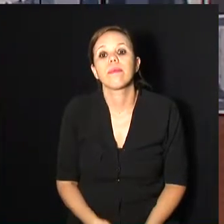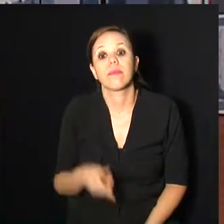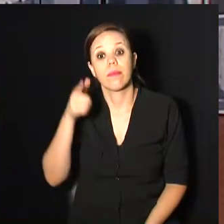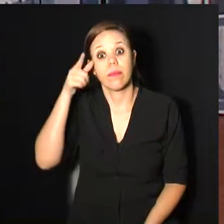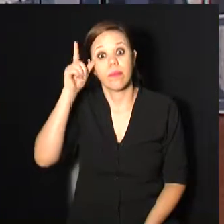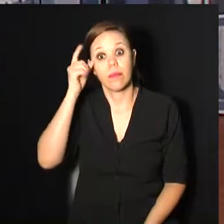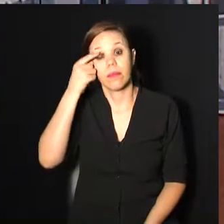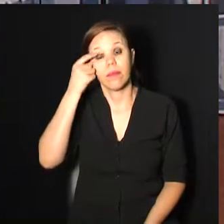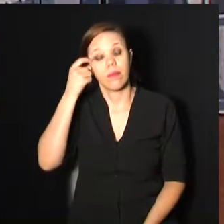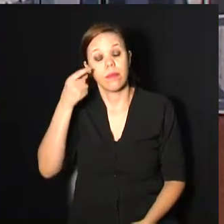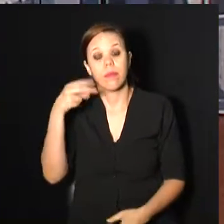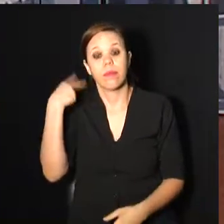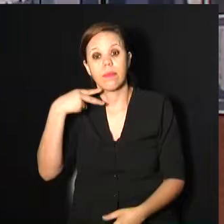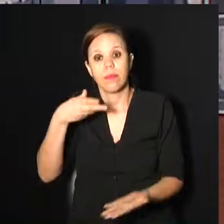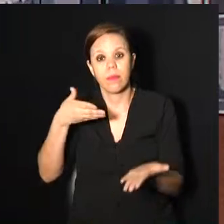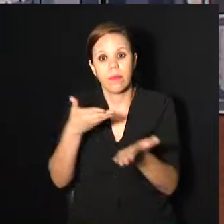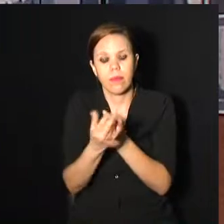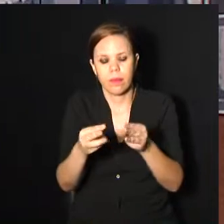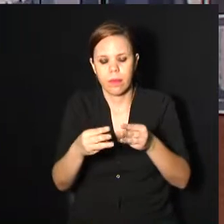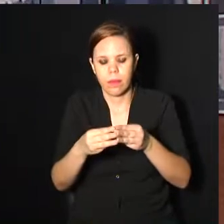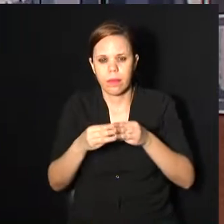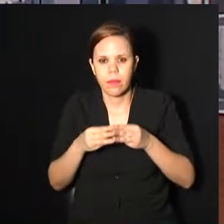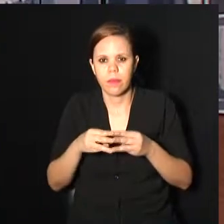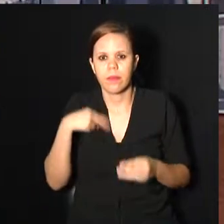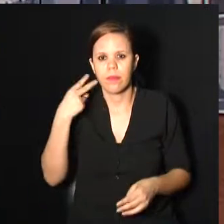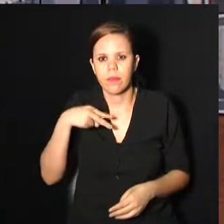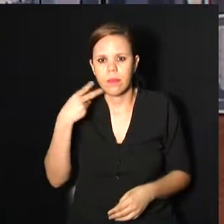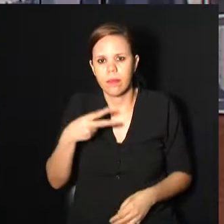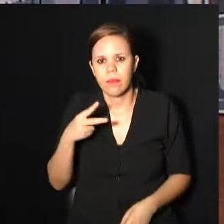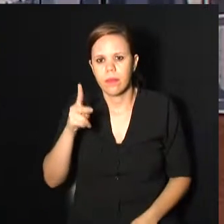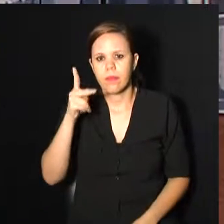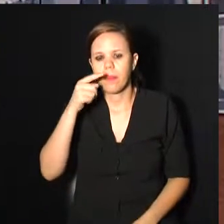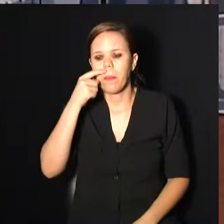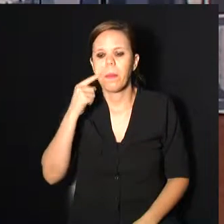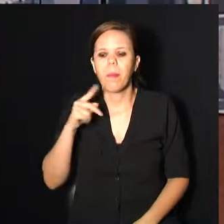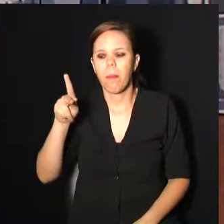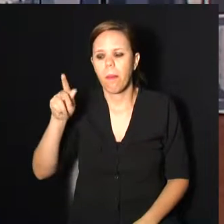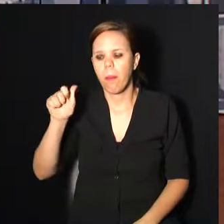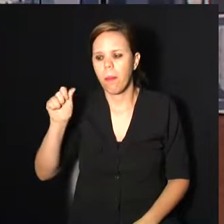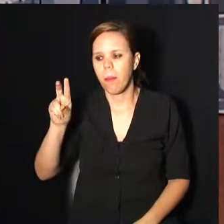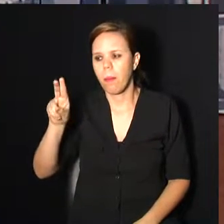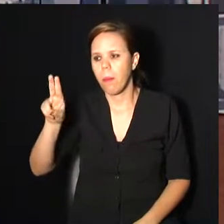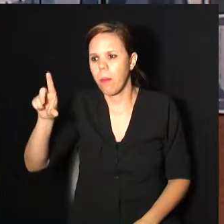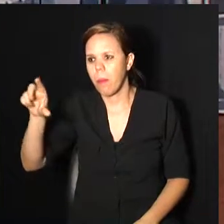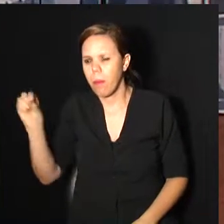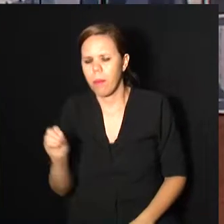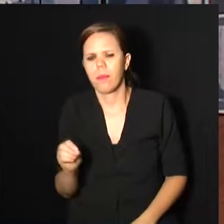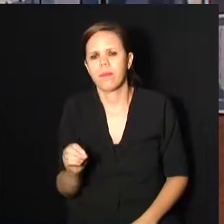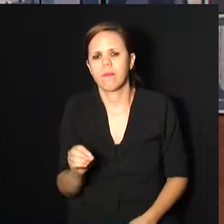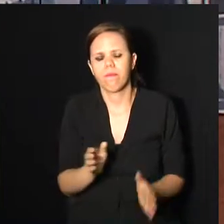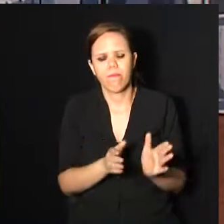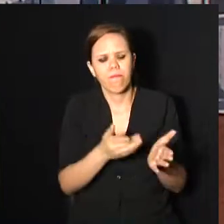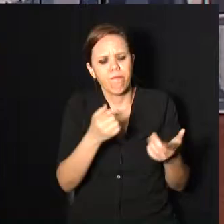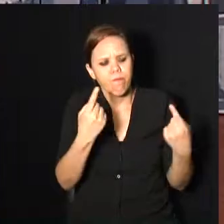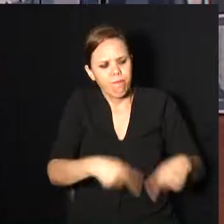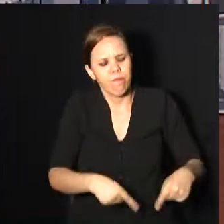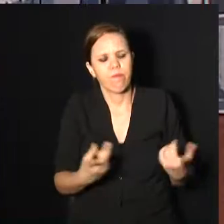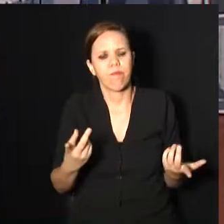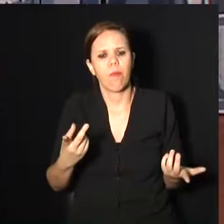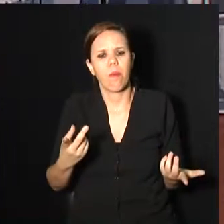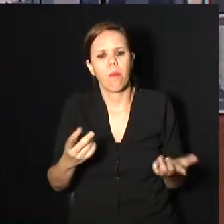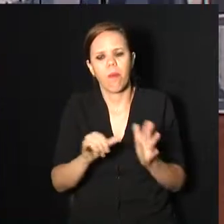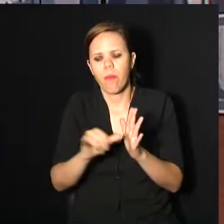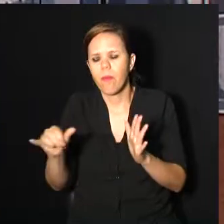Ontem, os vereadores aprovaram a moção do vereador Paulo Galtério, que protesta contra uma declaração do deputado